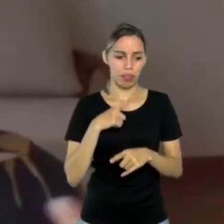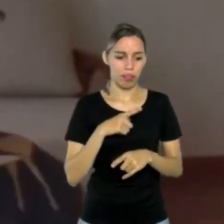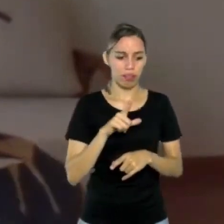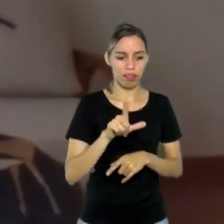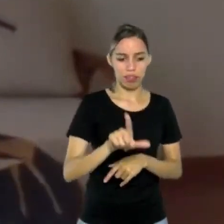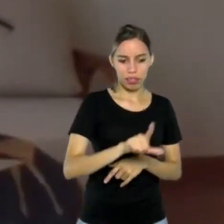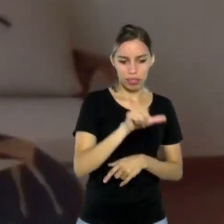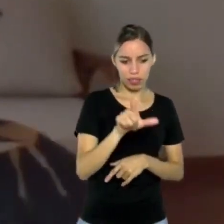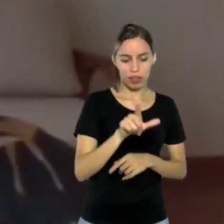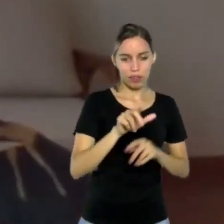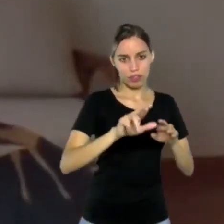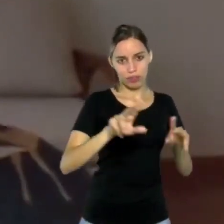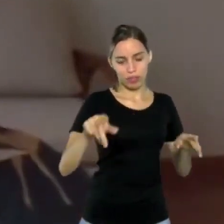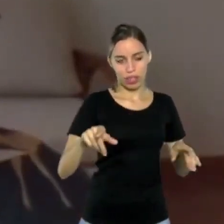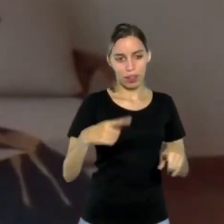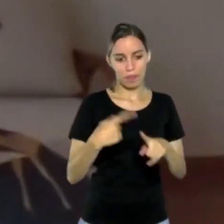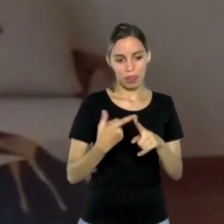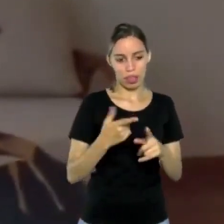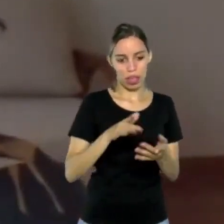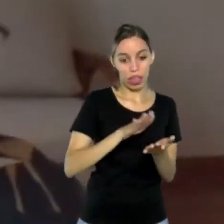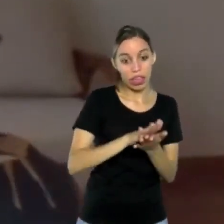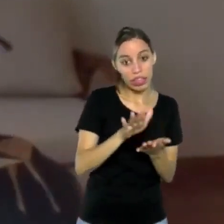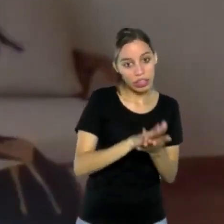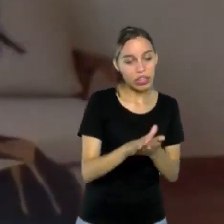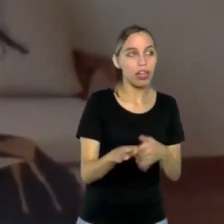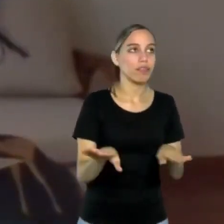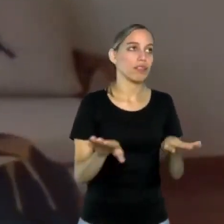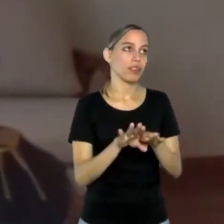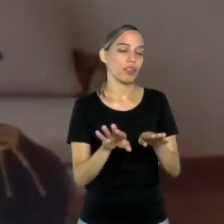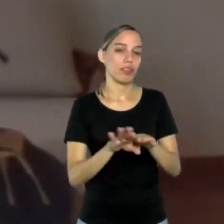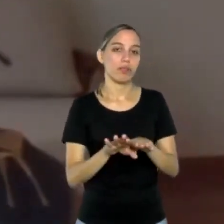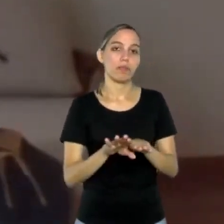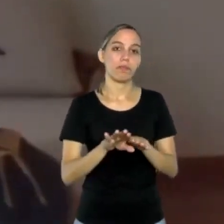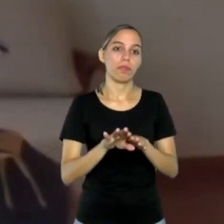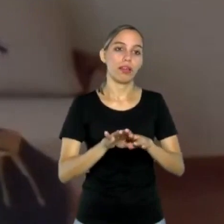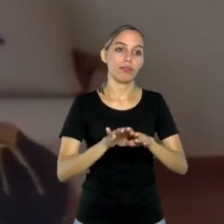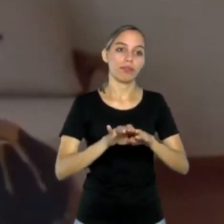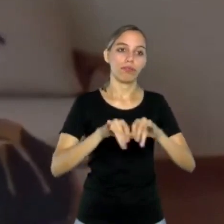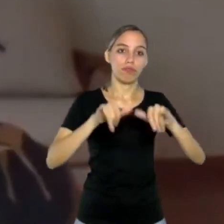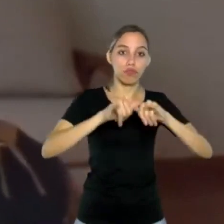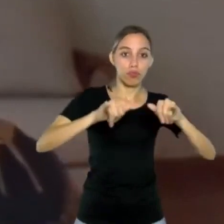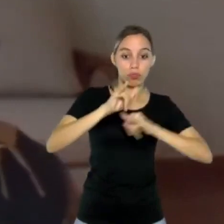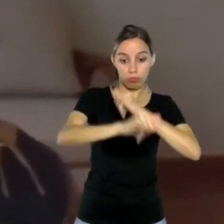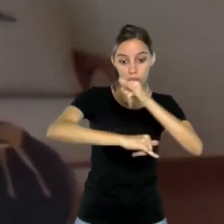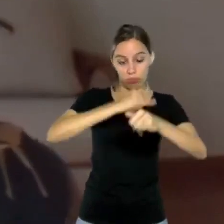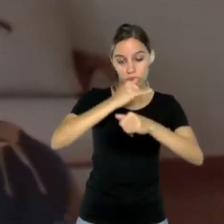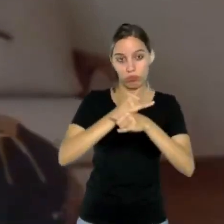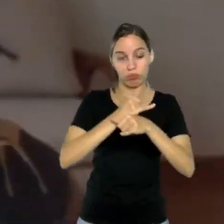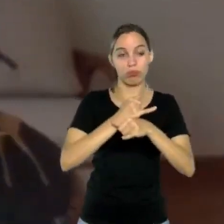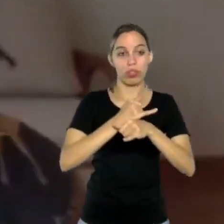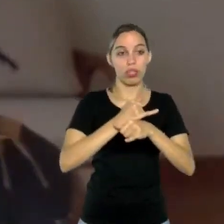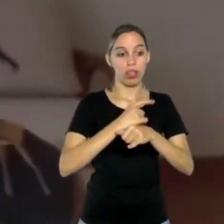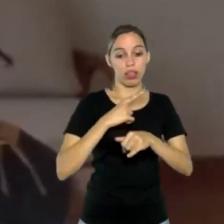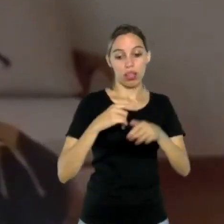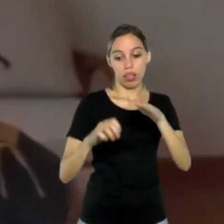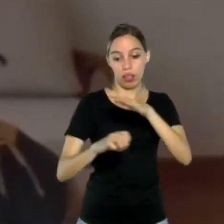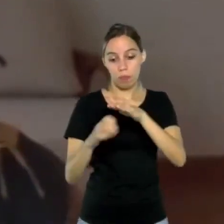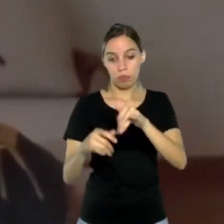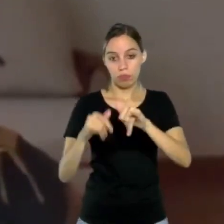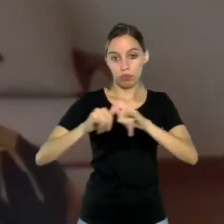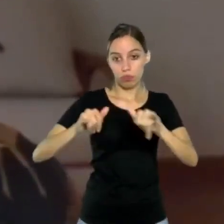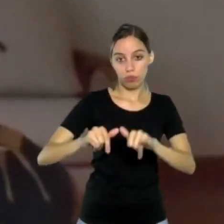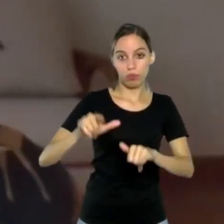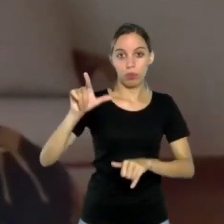gráfica, do digital, a gente consegue ter livros com tiragens menores, o que dá oportunidade para a gente ter uma variedade maior